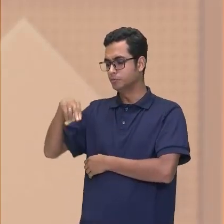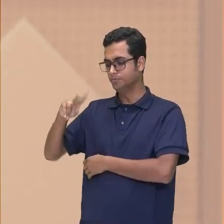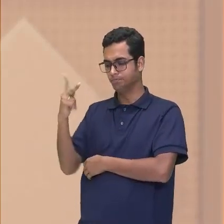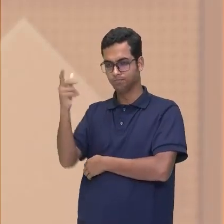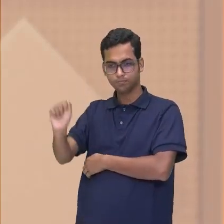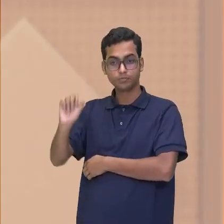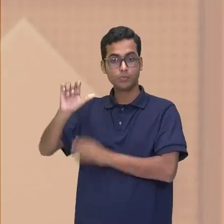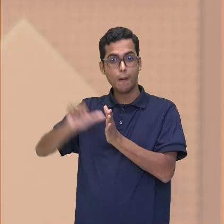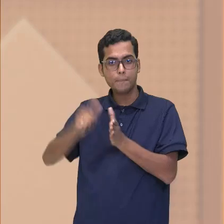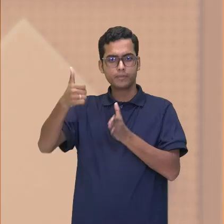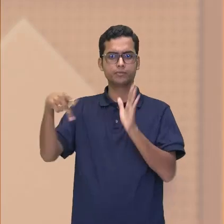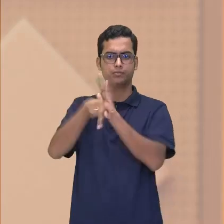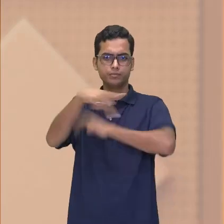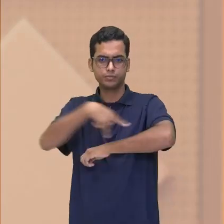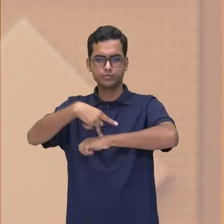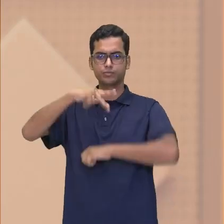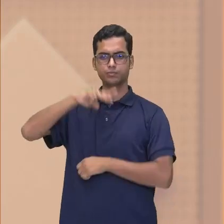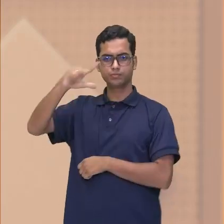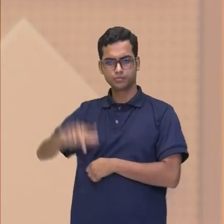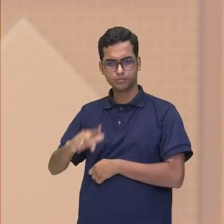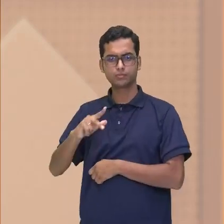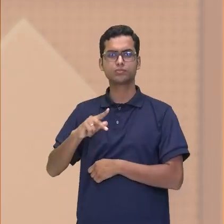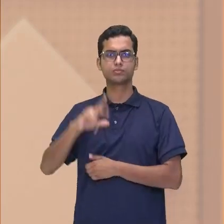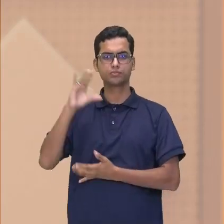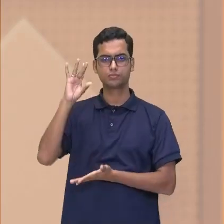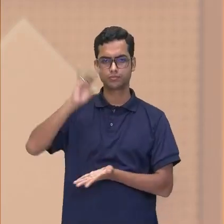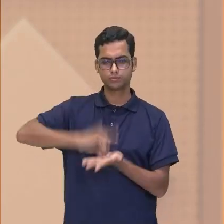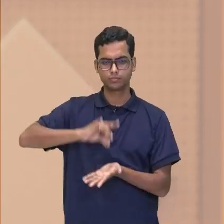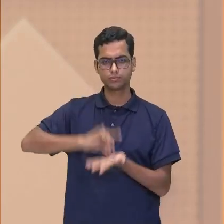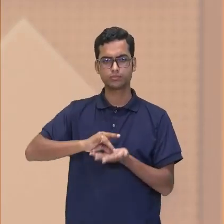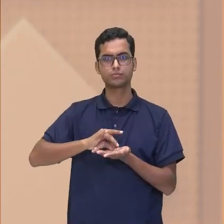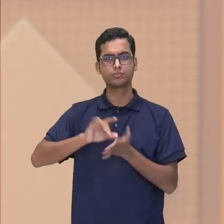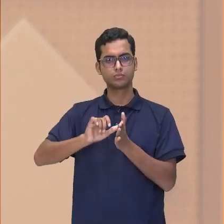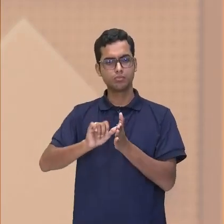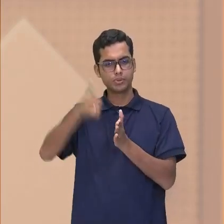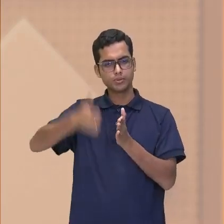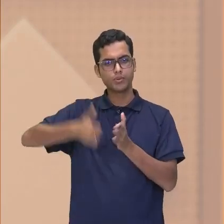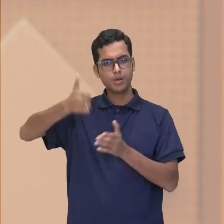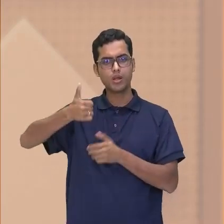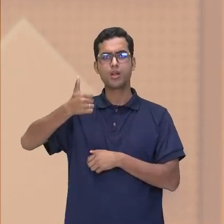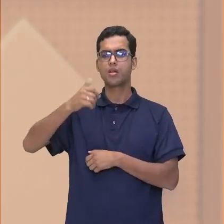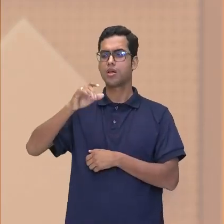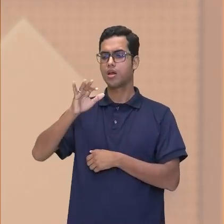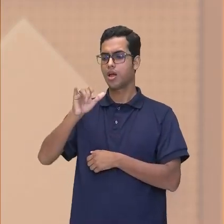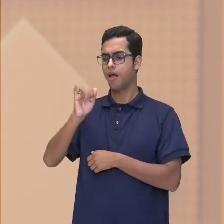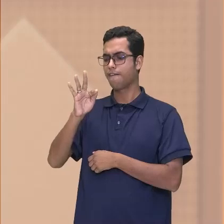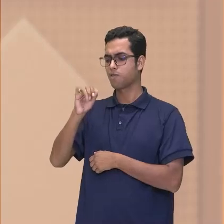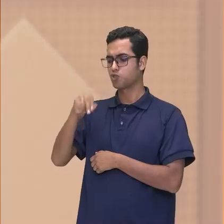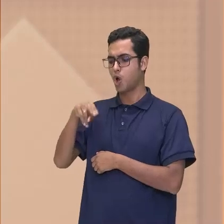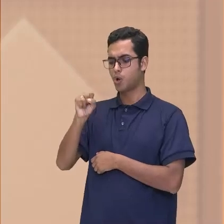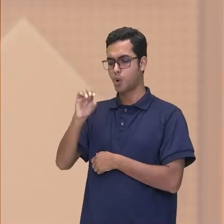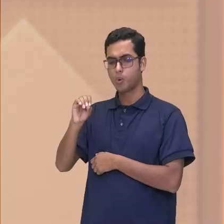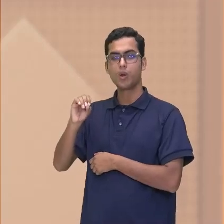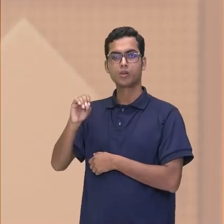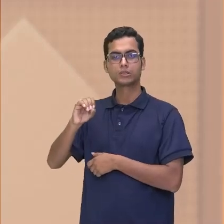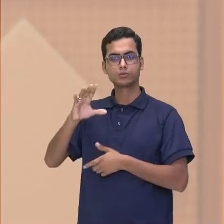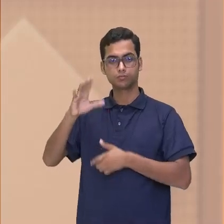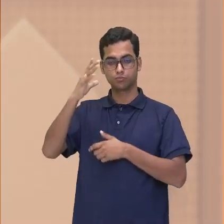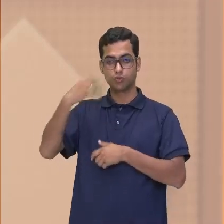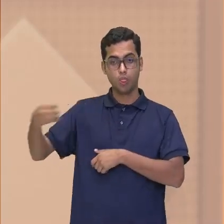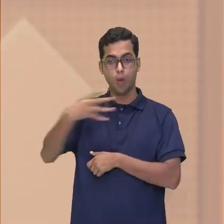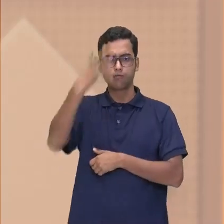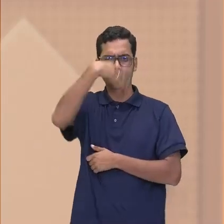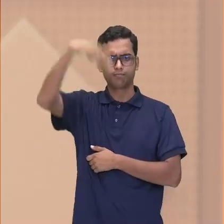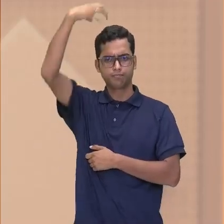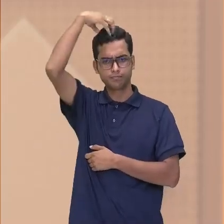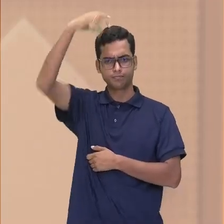de Portugal, com Afonso, agora, Afonso I sendo rei de Portugal. Então, nós temos agora